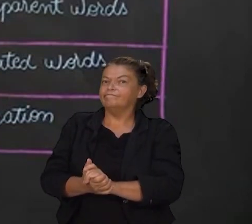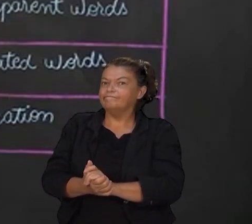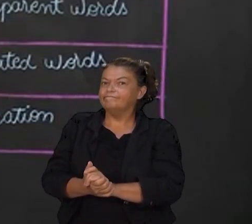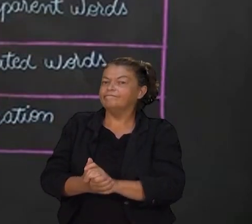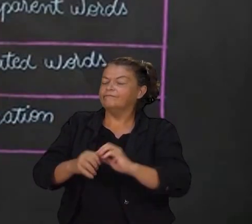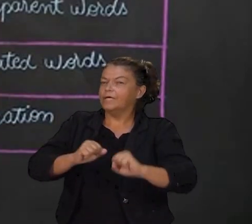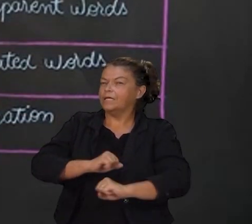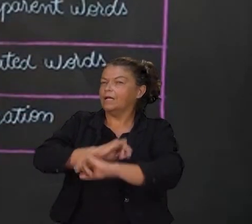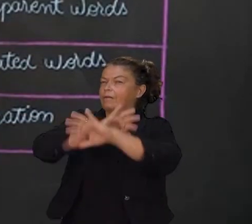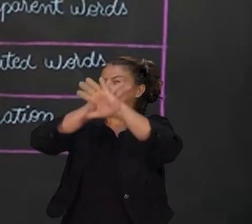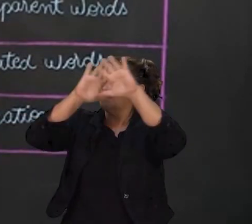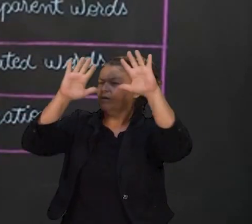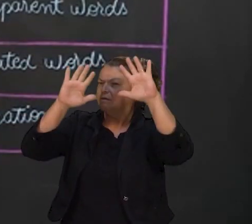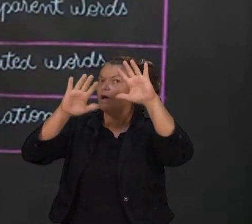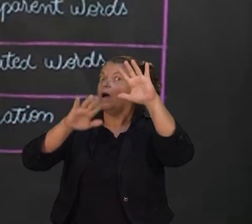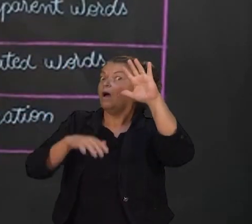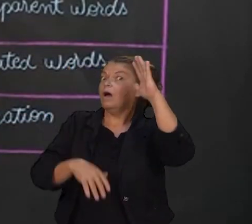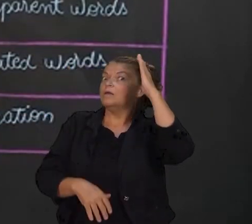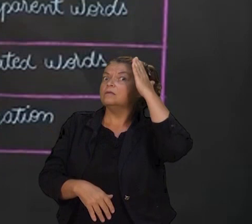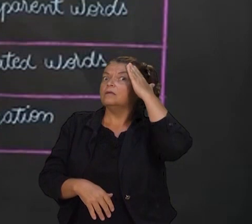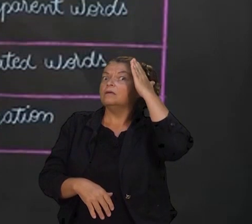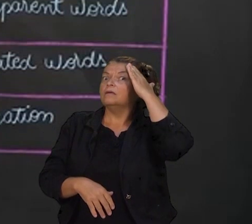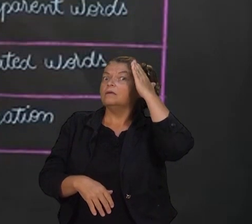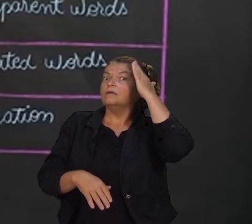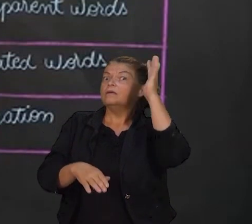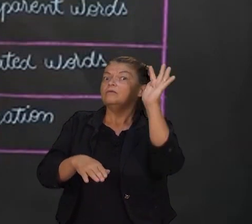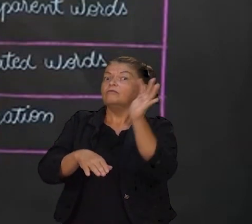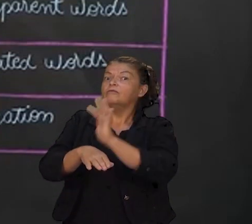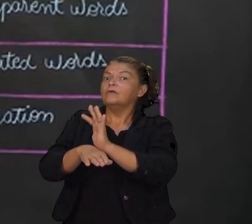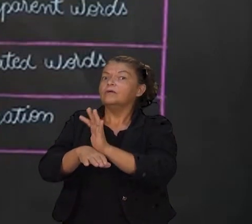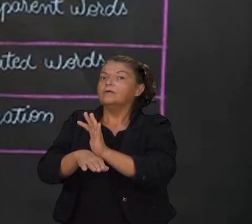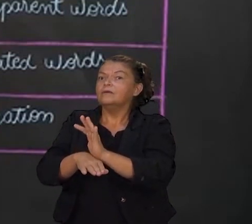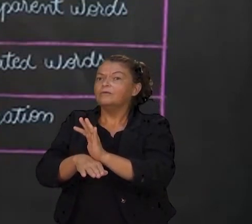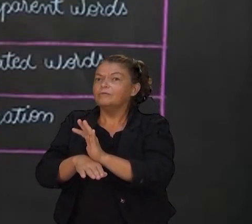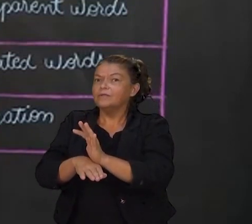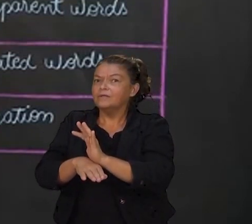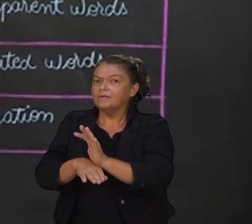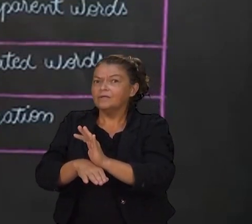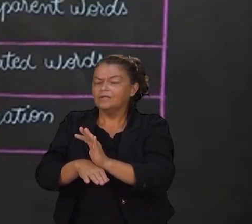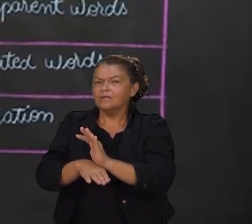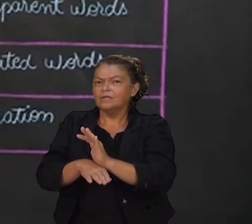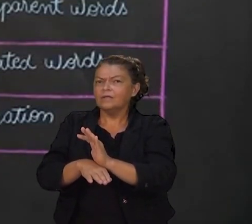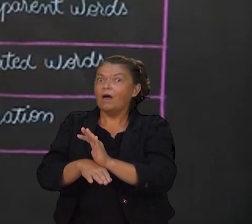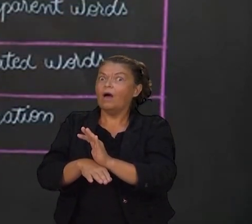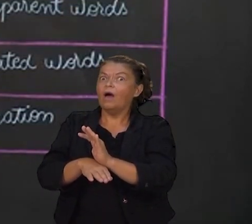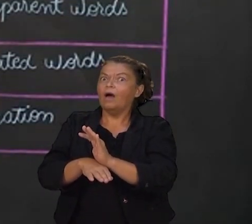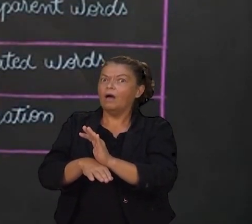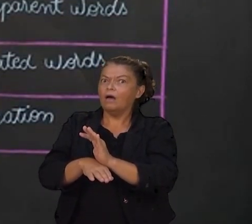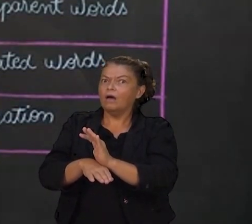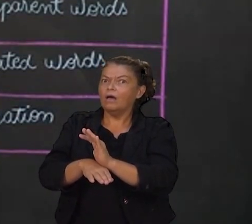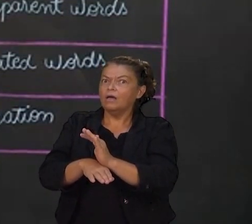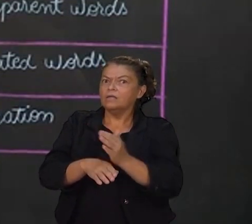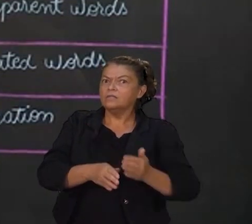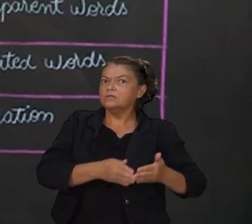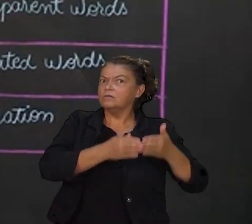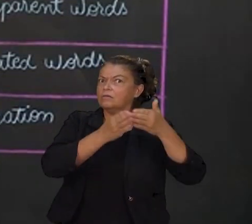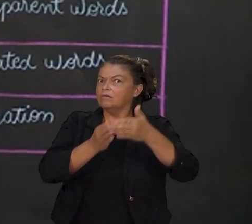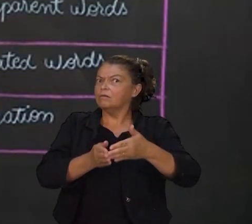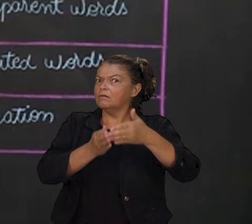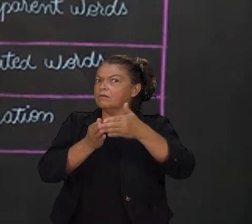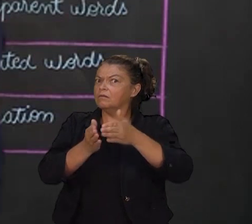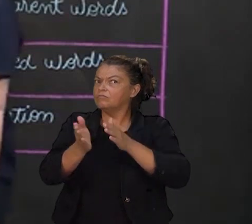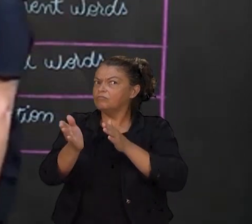E aqui, ó, iceberg. Ou seja, se ele saiu dia 10 e no